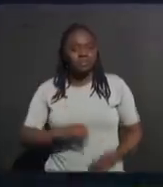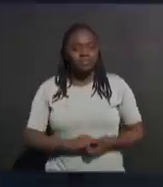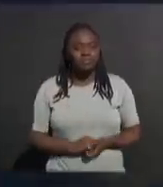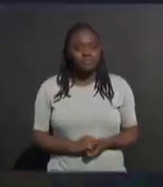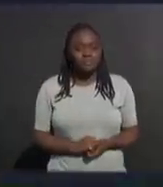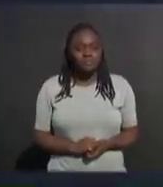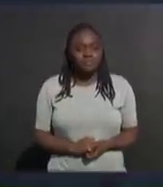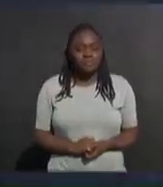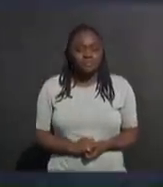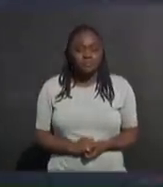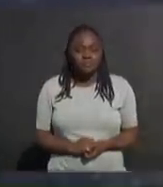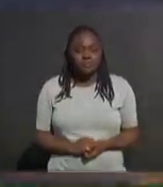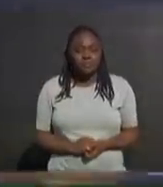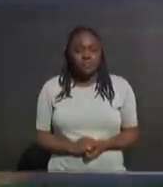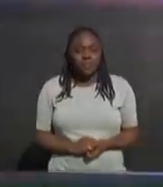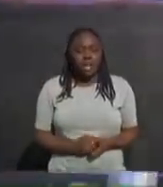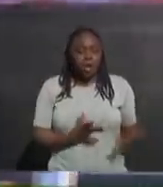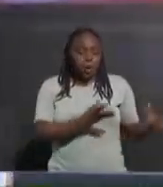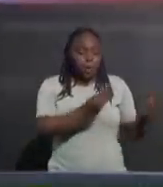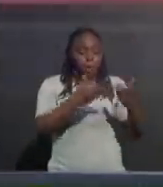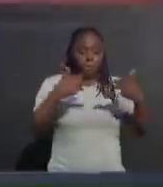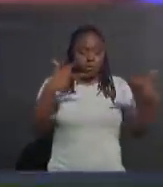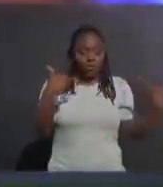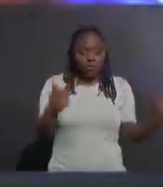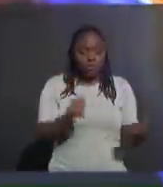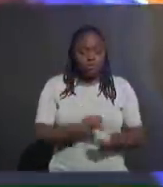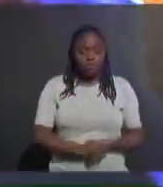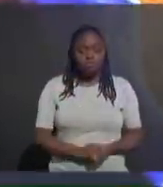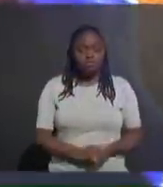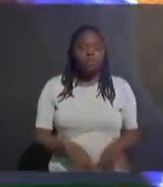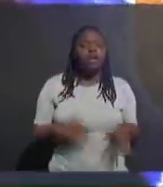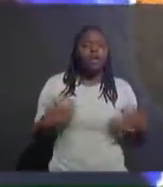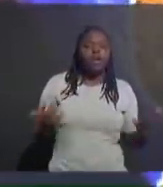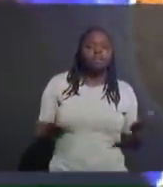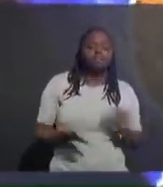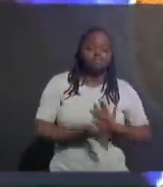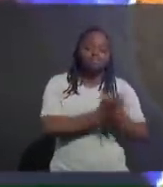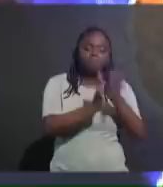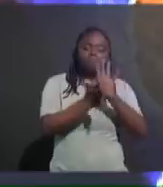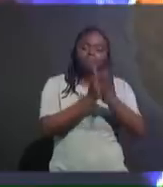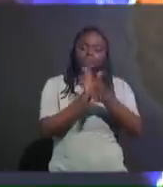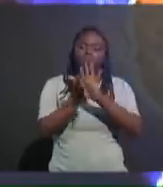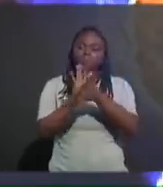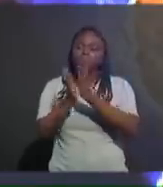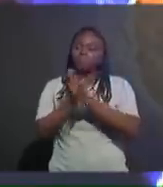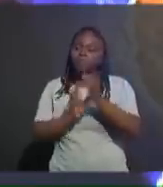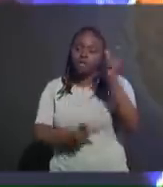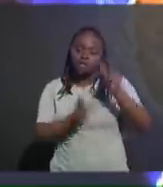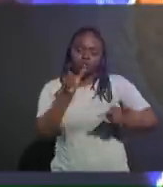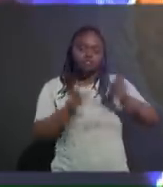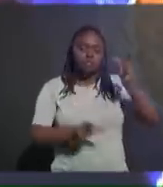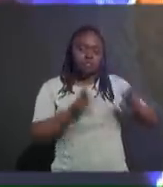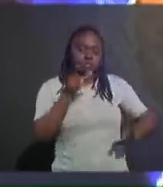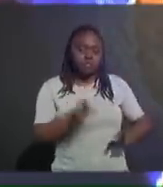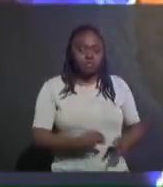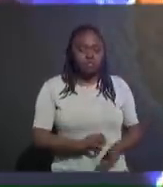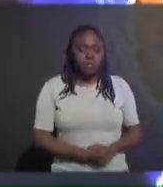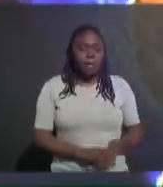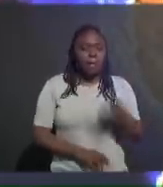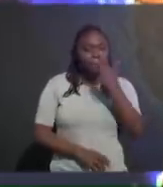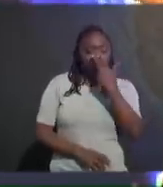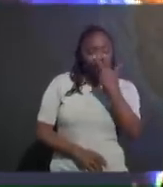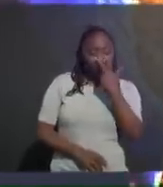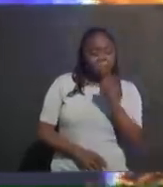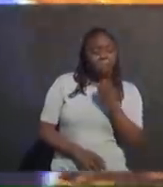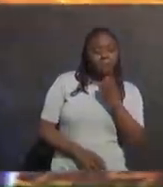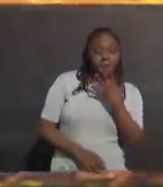E os excessos? Ah, os excessos têm destruído muita gente. Eles podem parecer